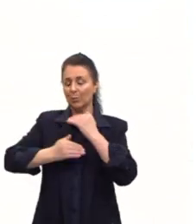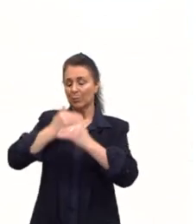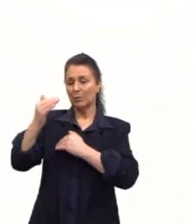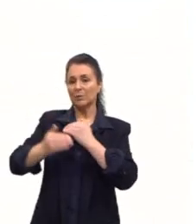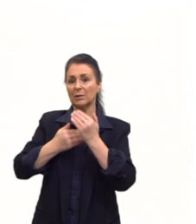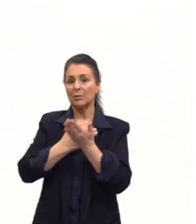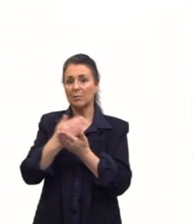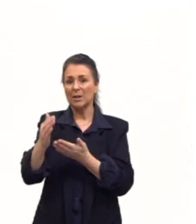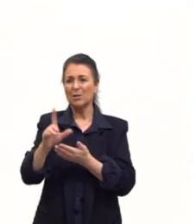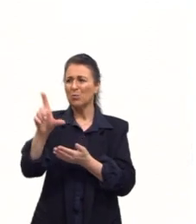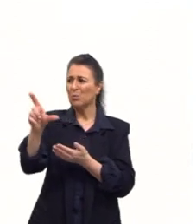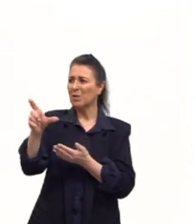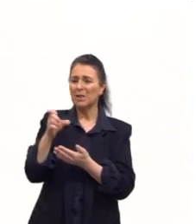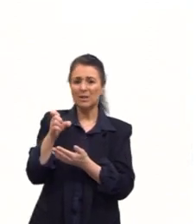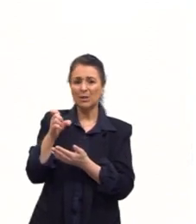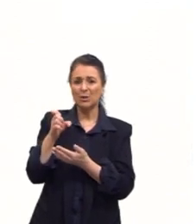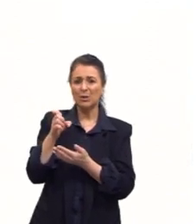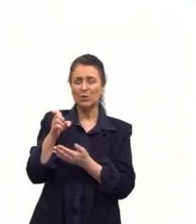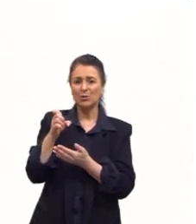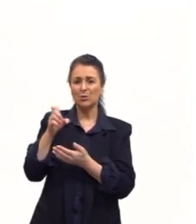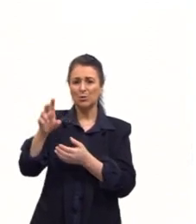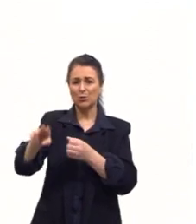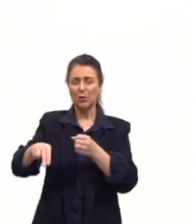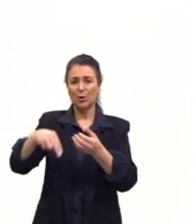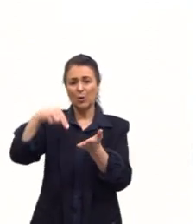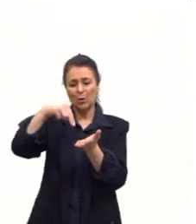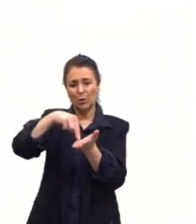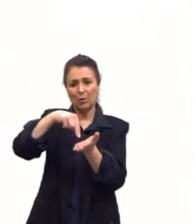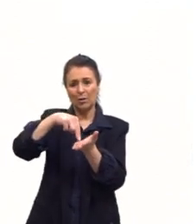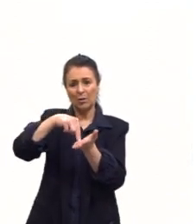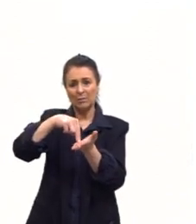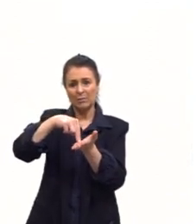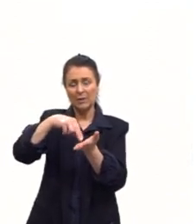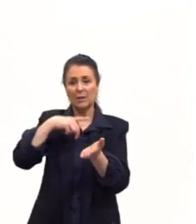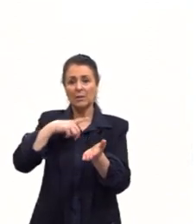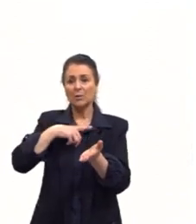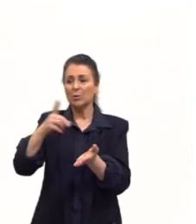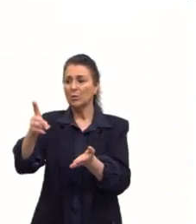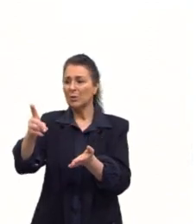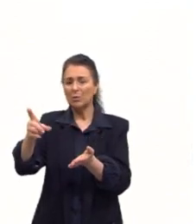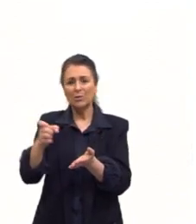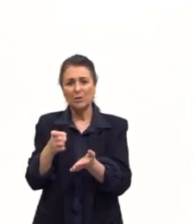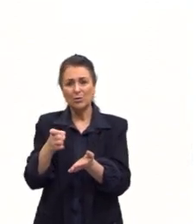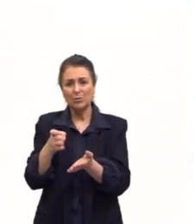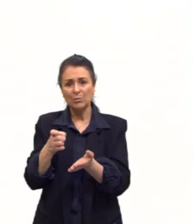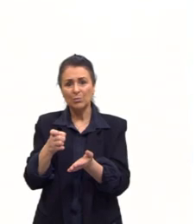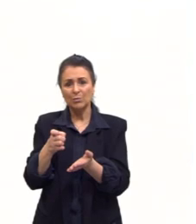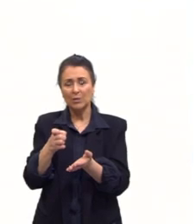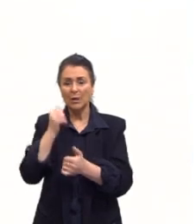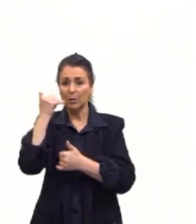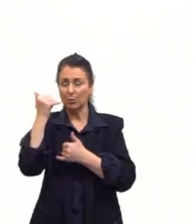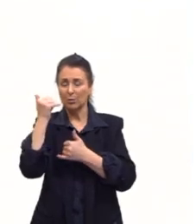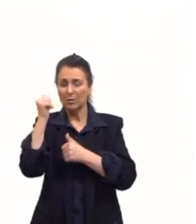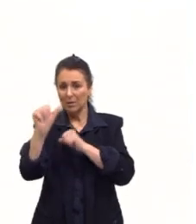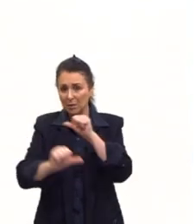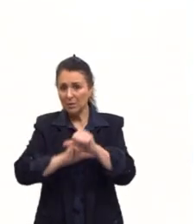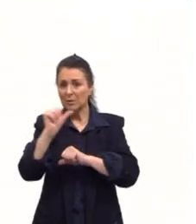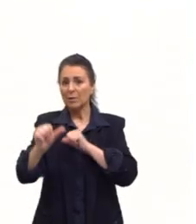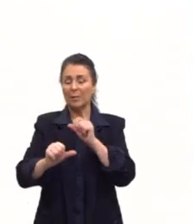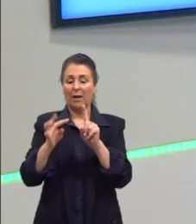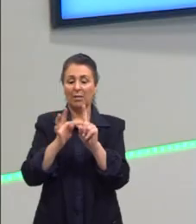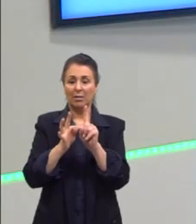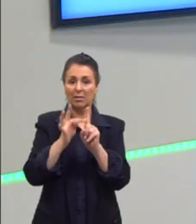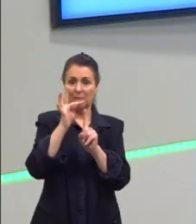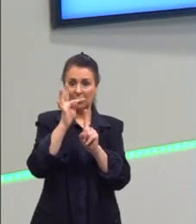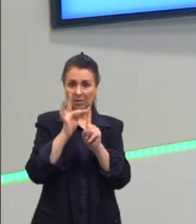que gera um lixo nuclear Eu tenho um lixo radioativo então se eu quero transformar uma energia térmica em